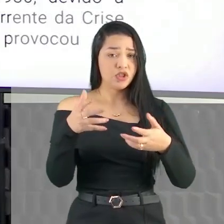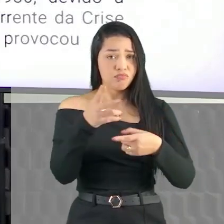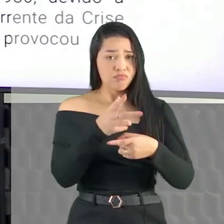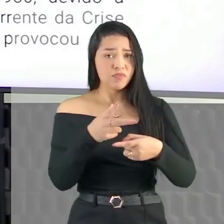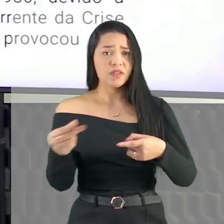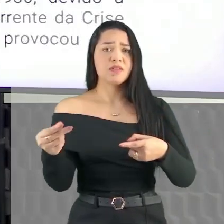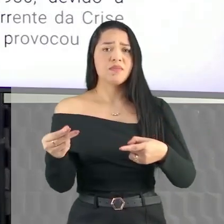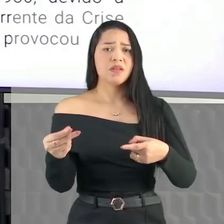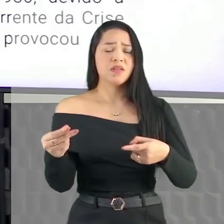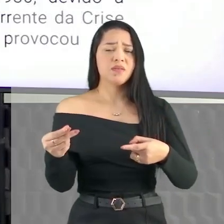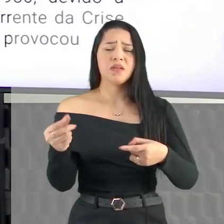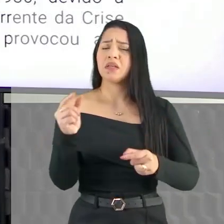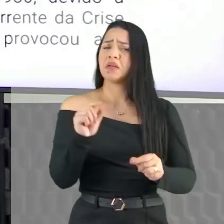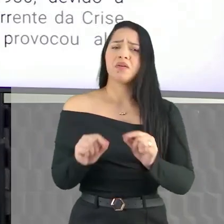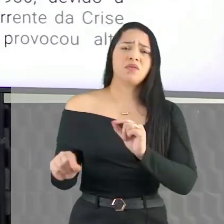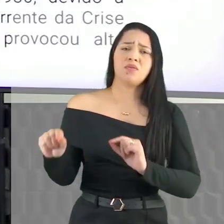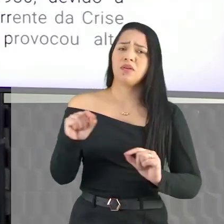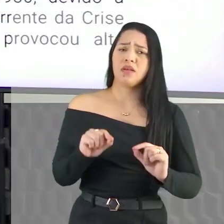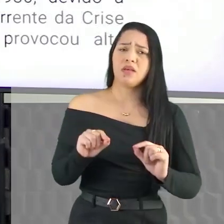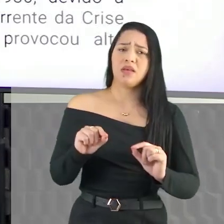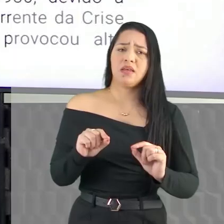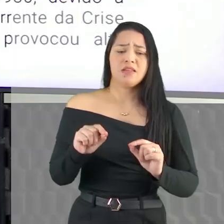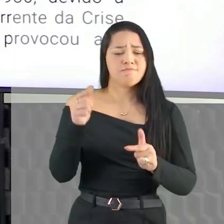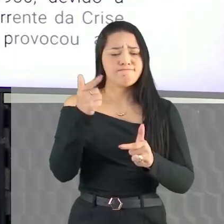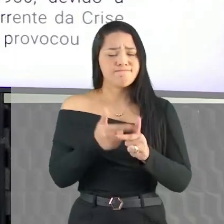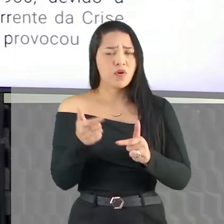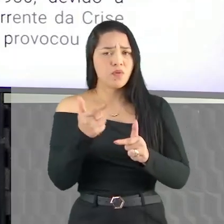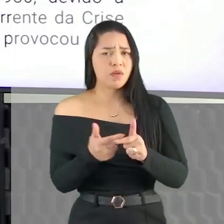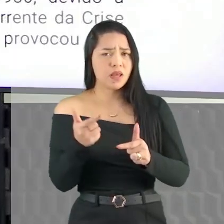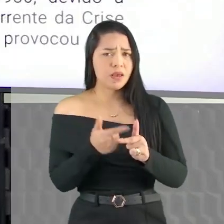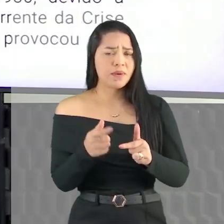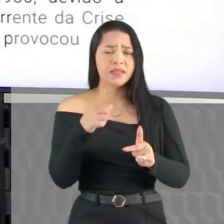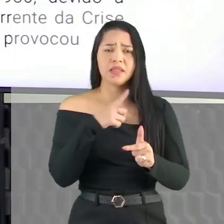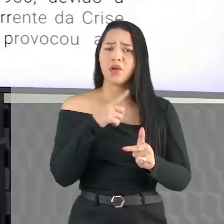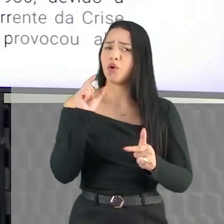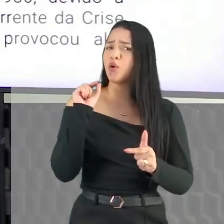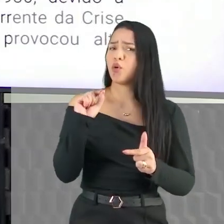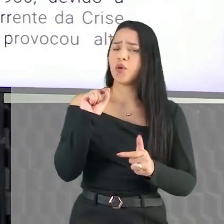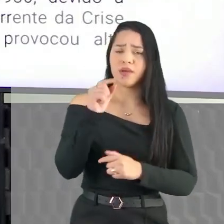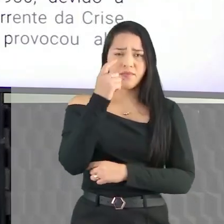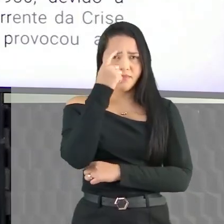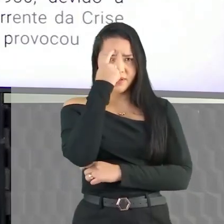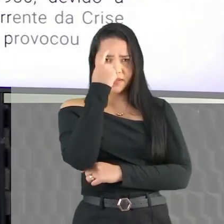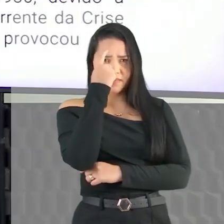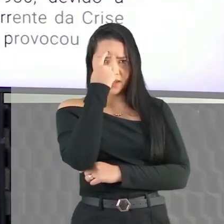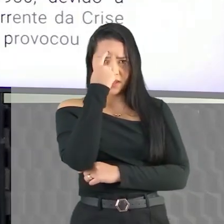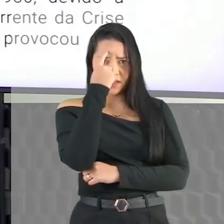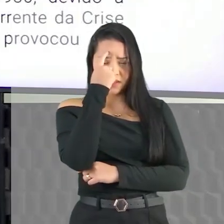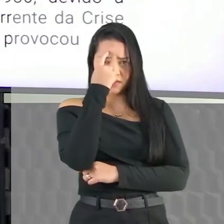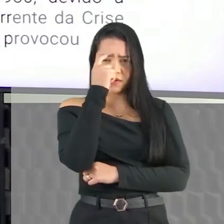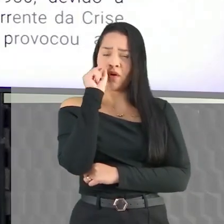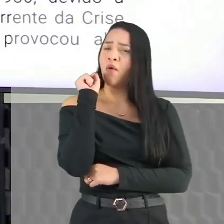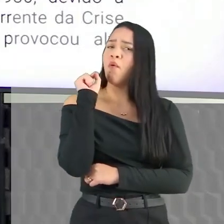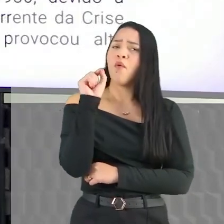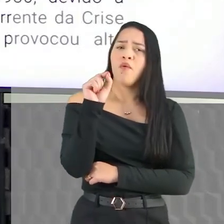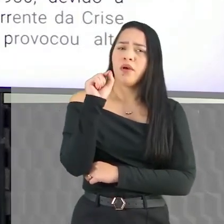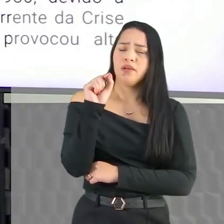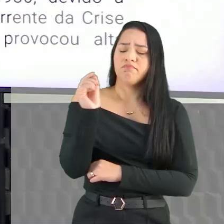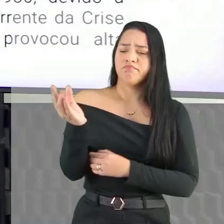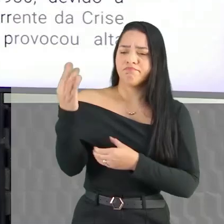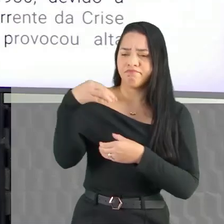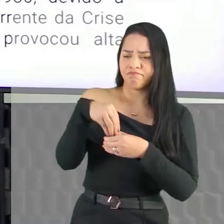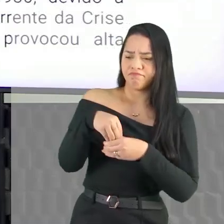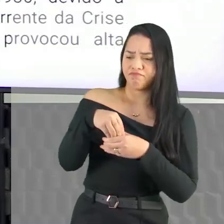superação. E a tentativa de superação da crise trouxe à tona pensamentos ultranacionalistas e